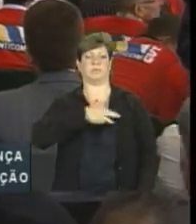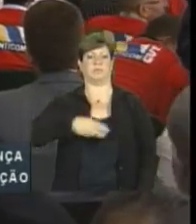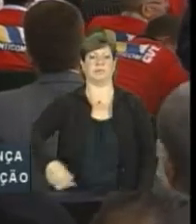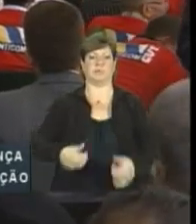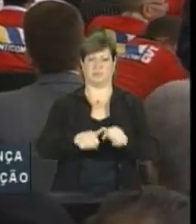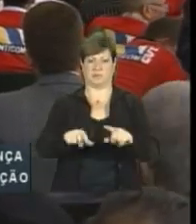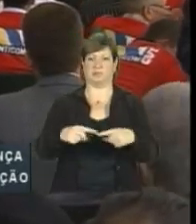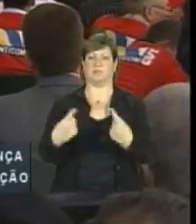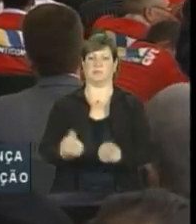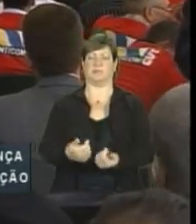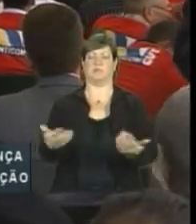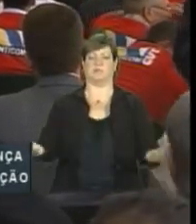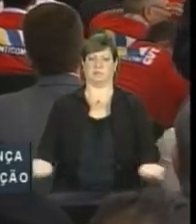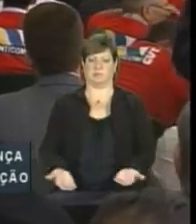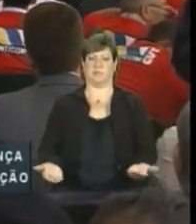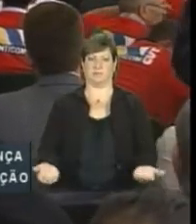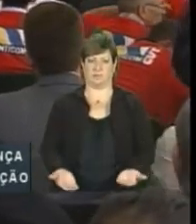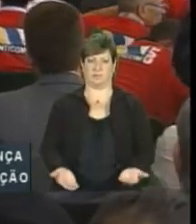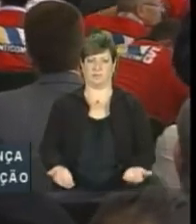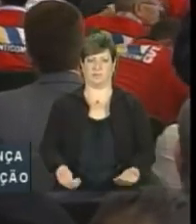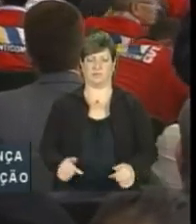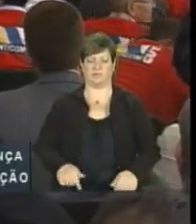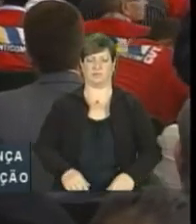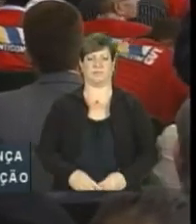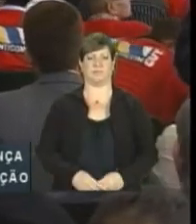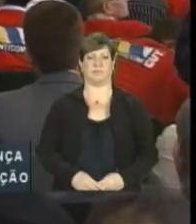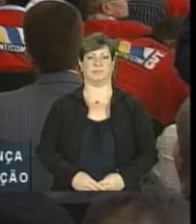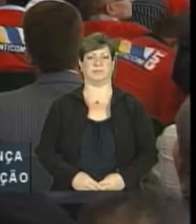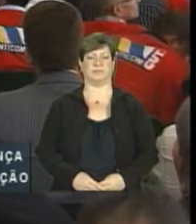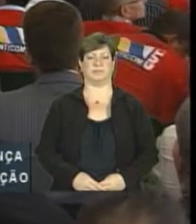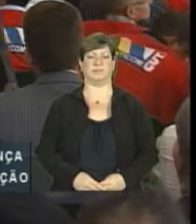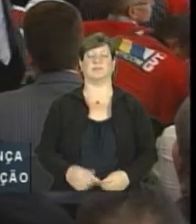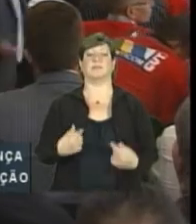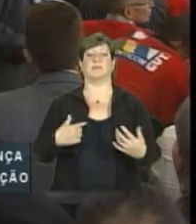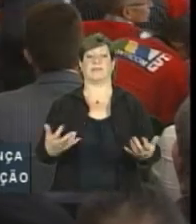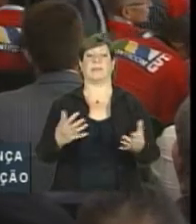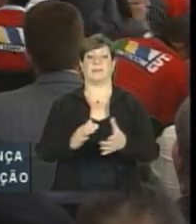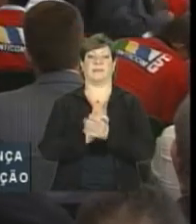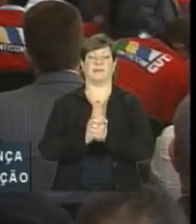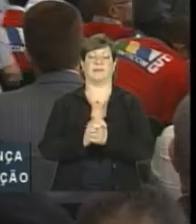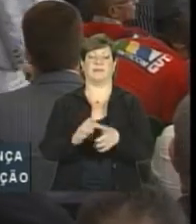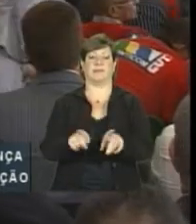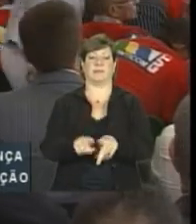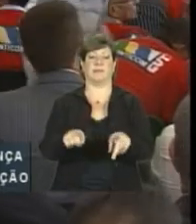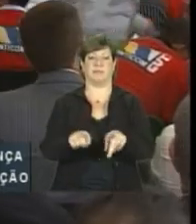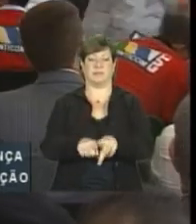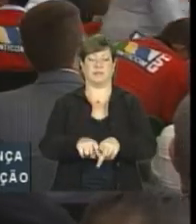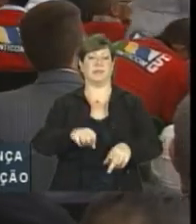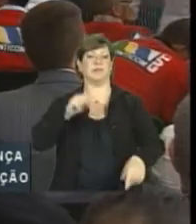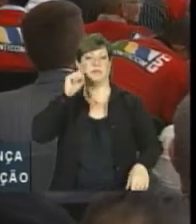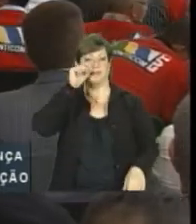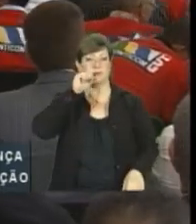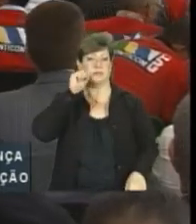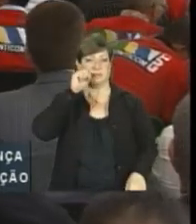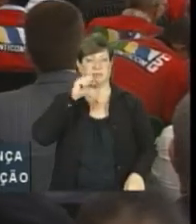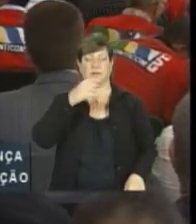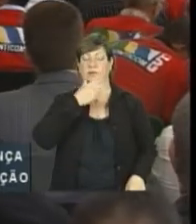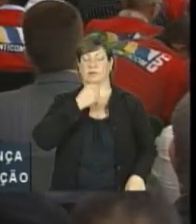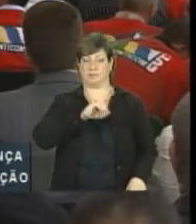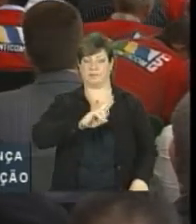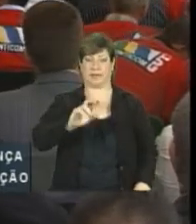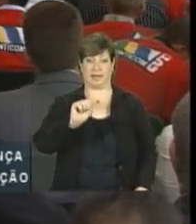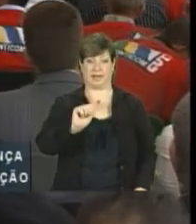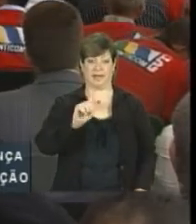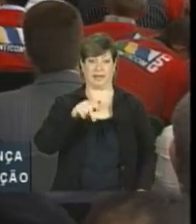ministros e ministras presentes nesse ato. Queria cumprimentar também o senhor Ragnelo